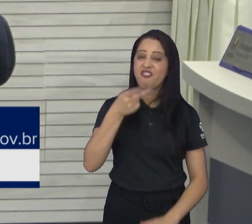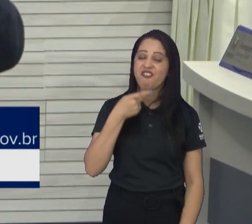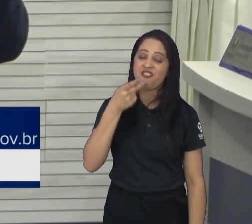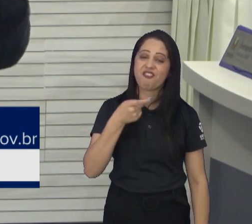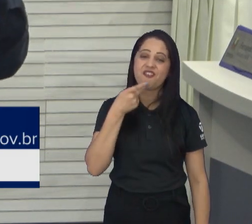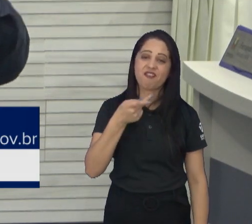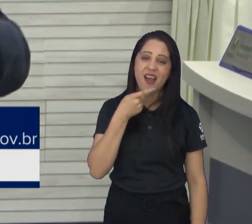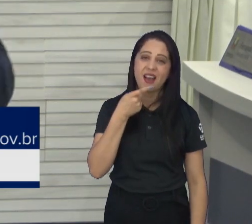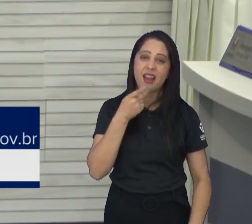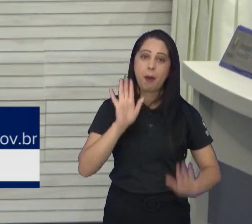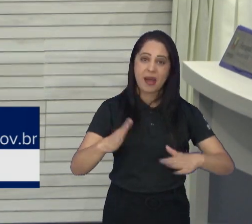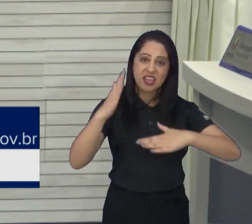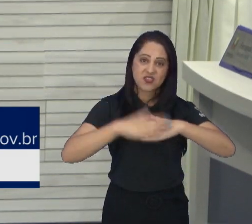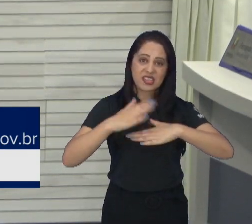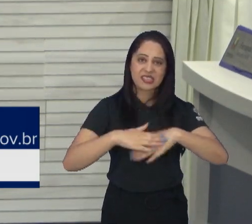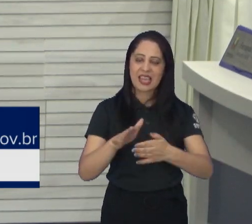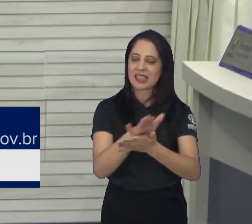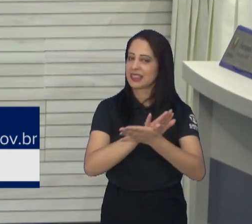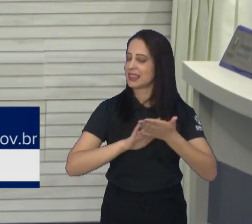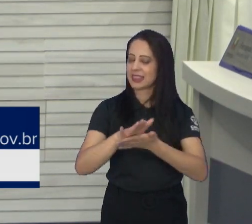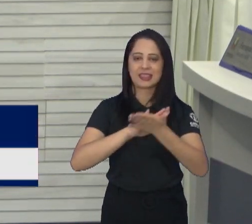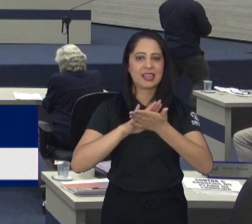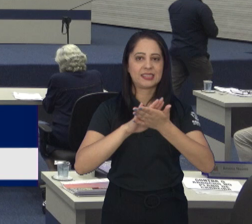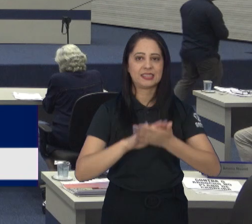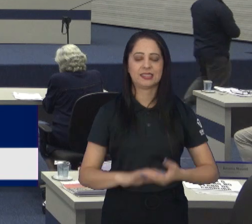PT não faz.